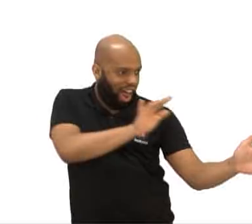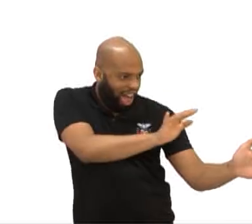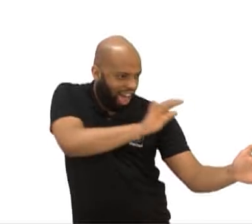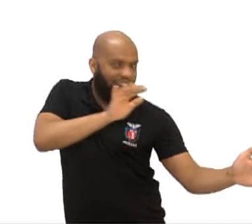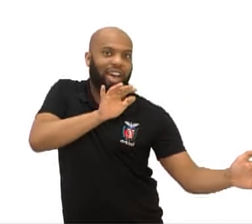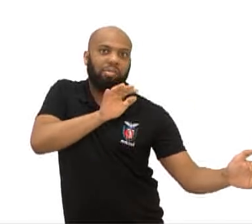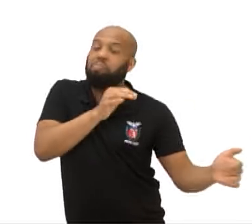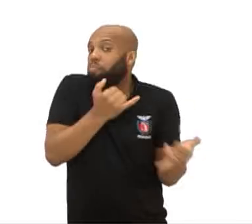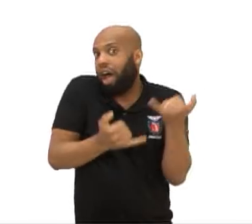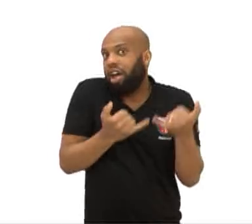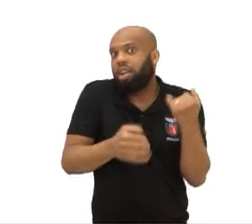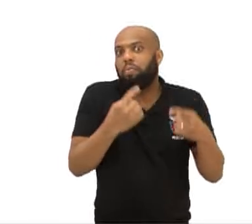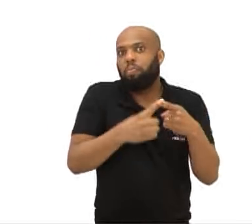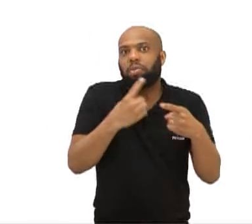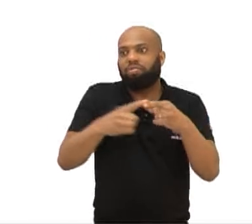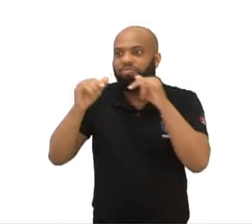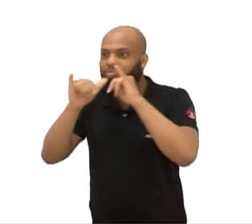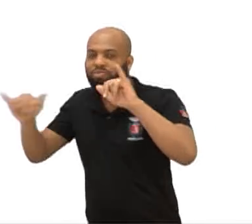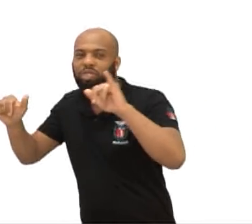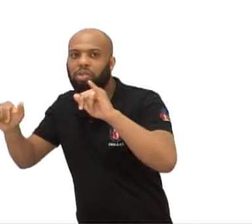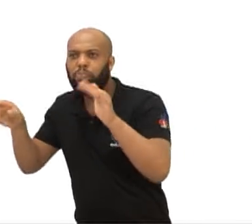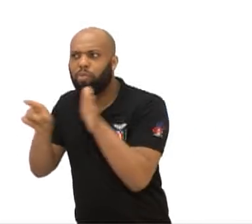a pessoas que a confirmaram.